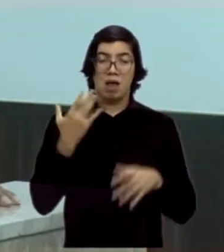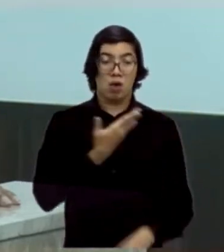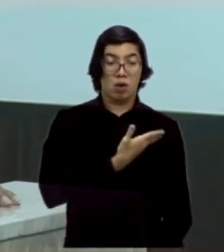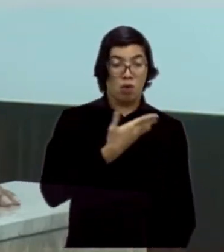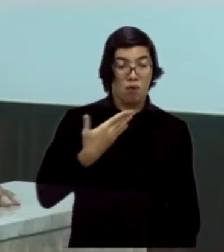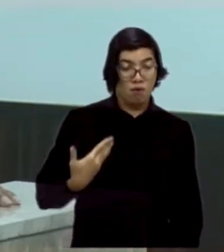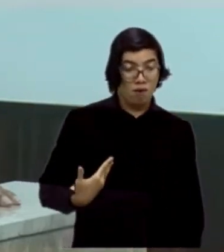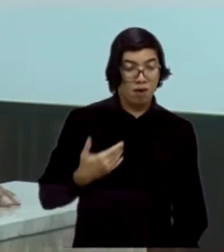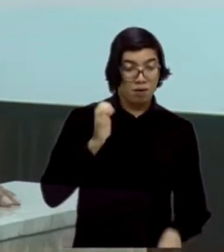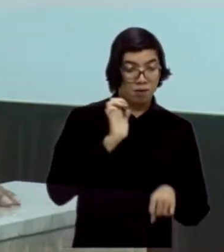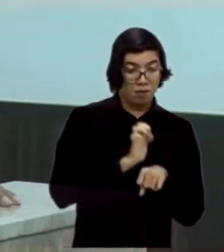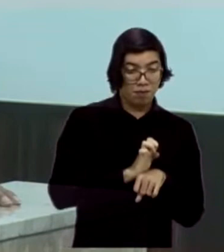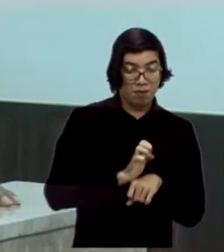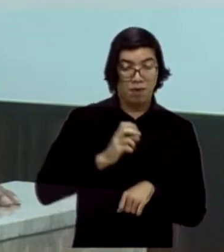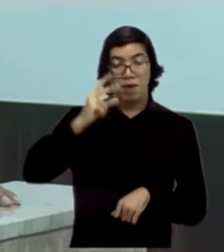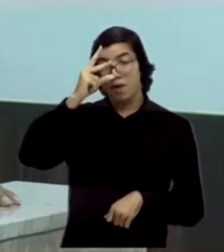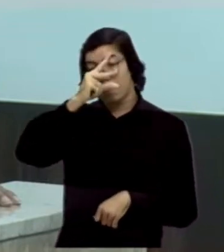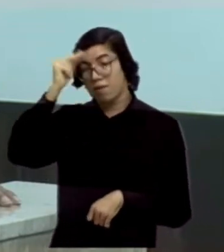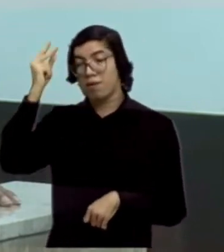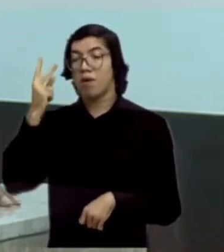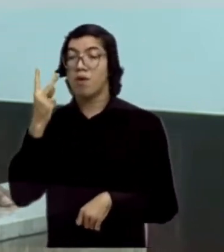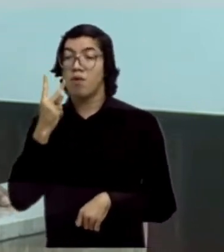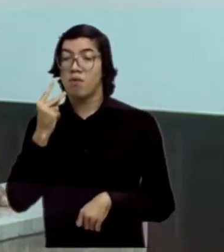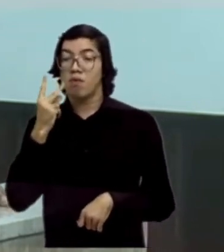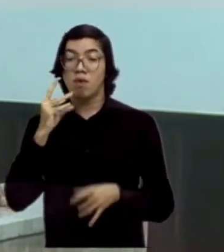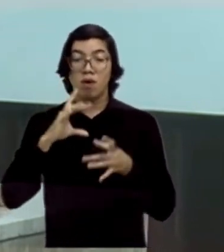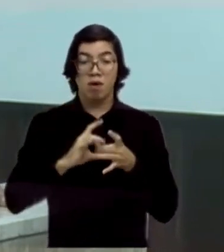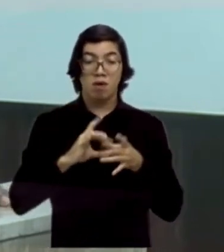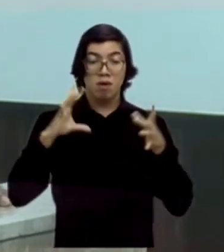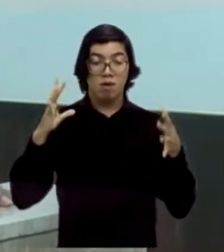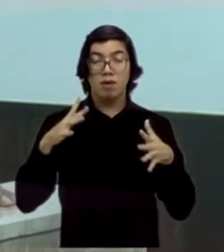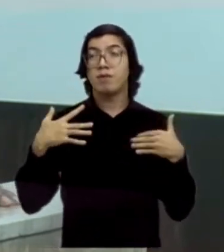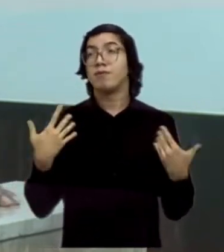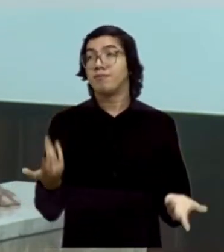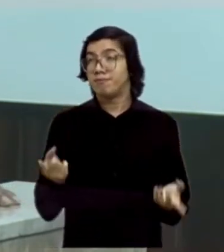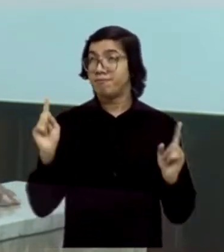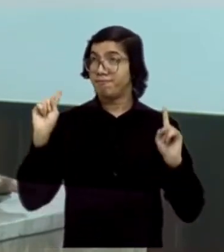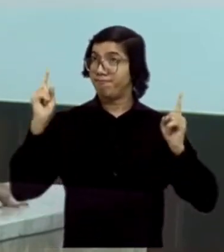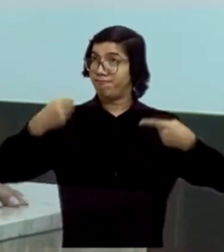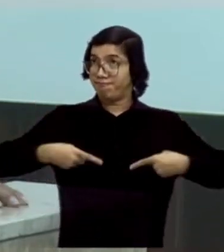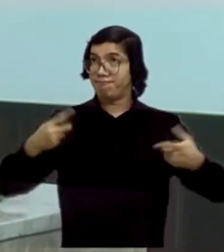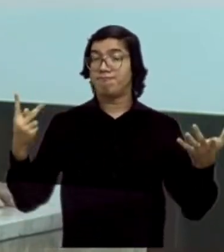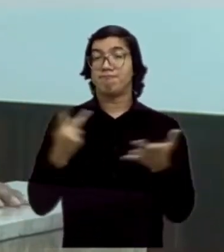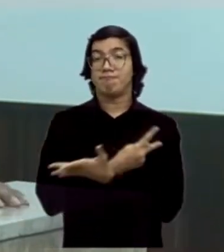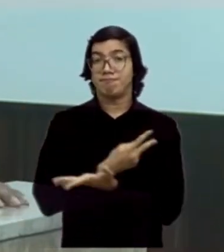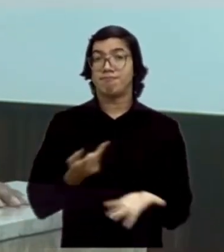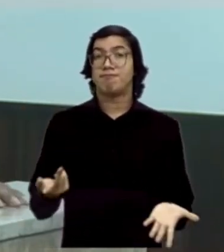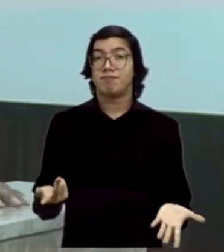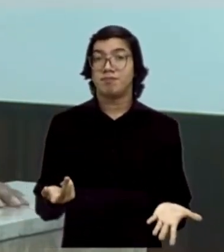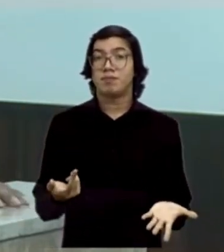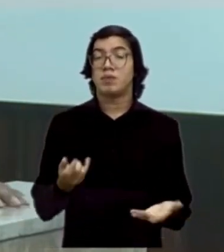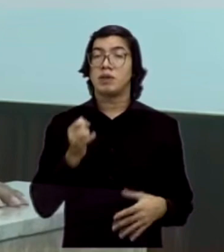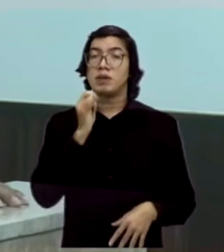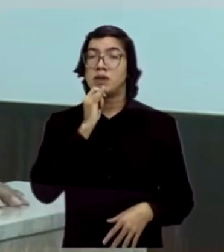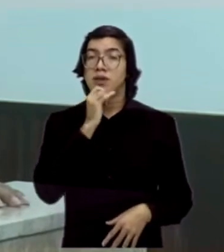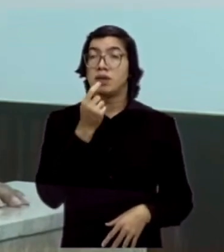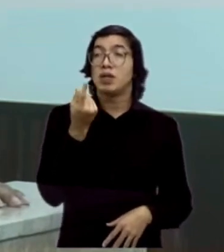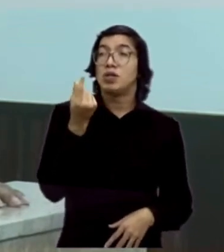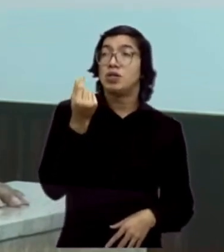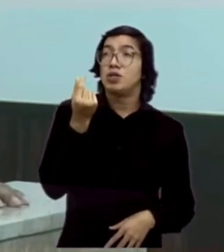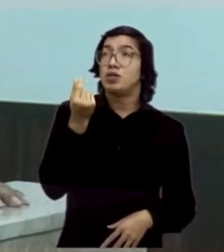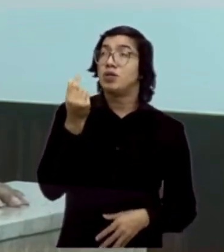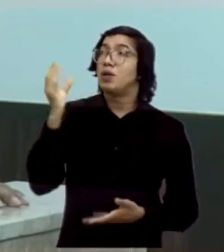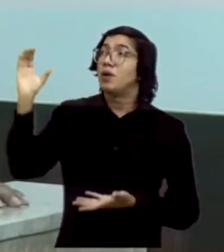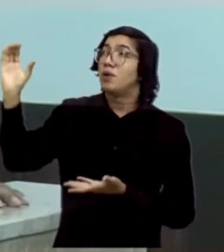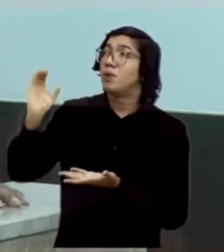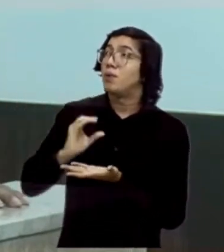essa tentativa de desidratar o governo municipal, não dar recurso, tirar recurso, impedir